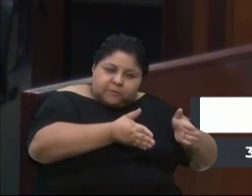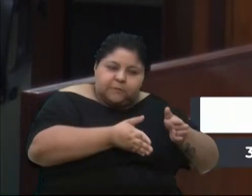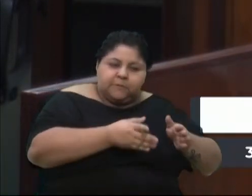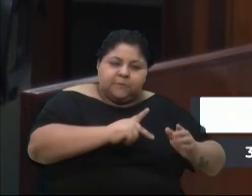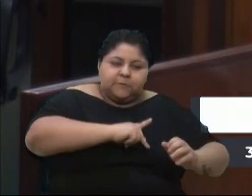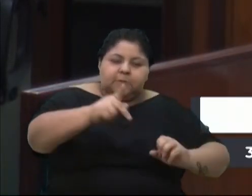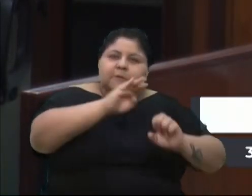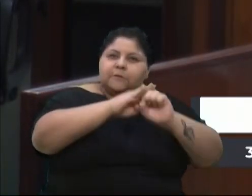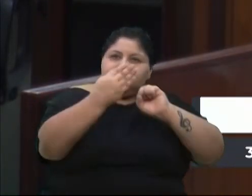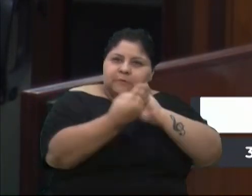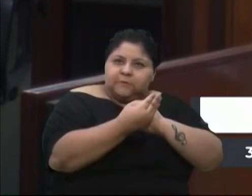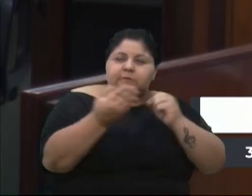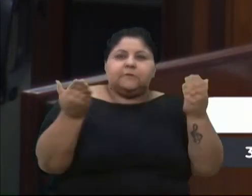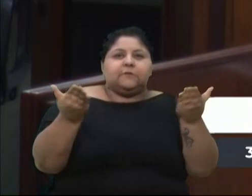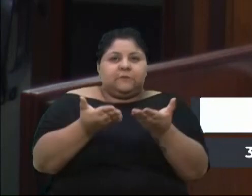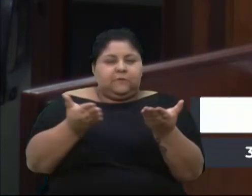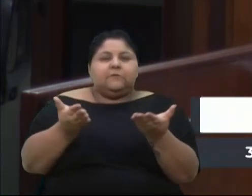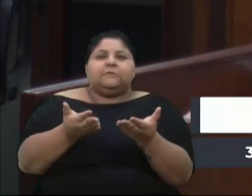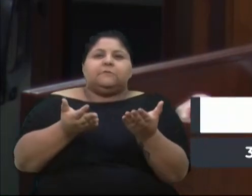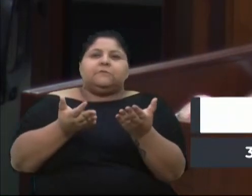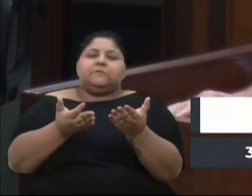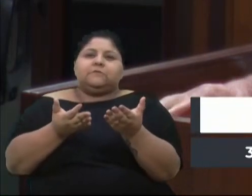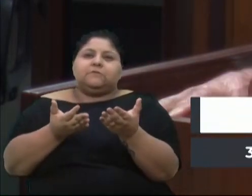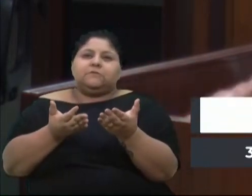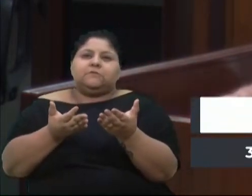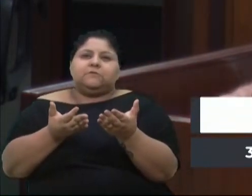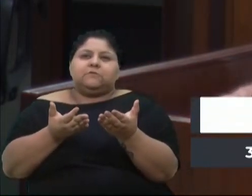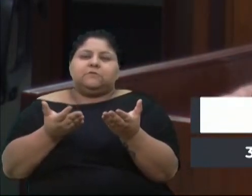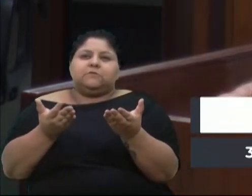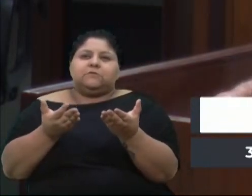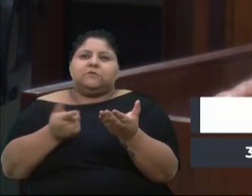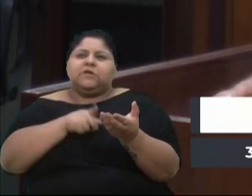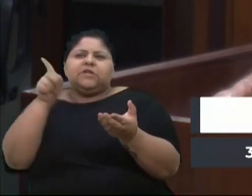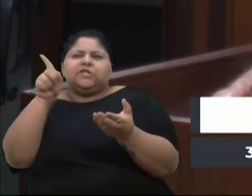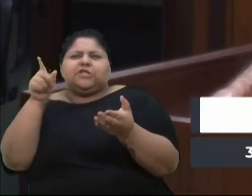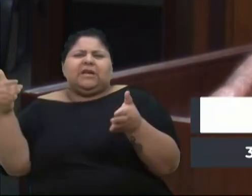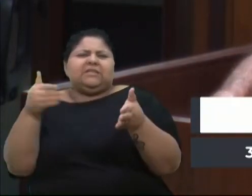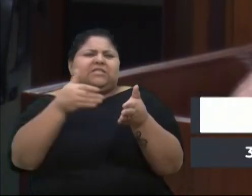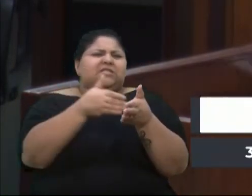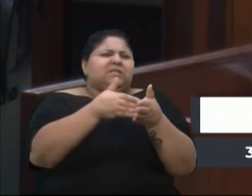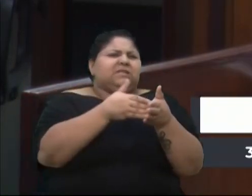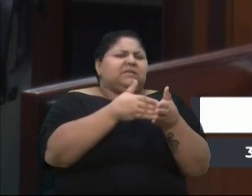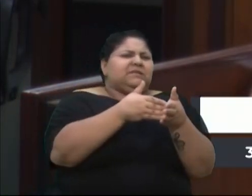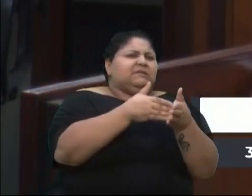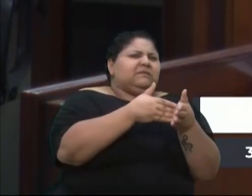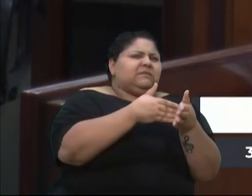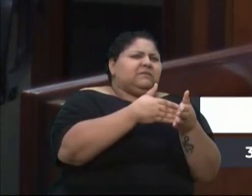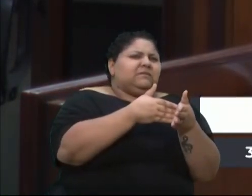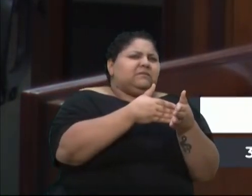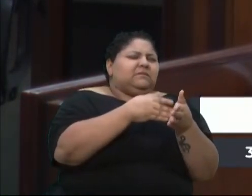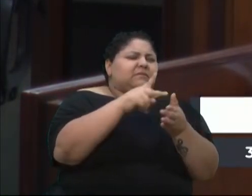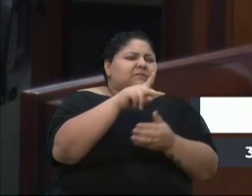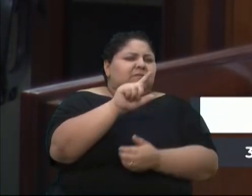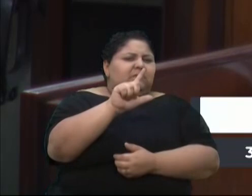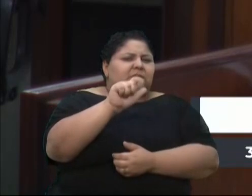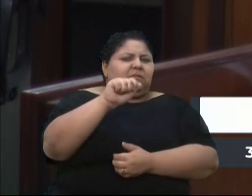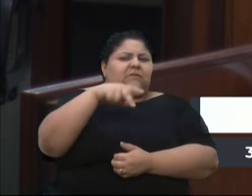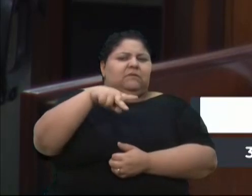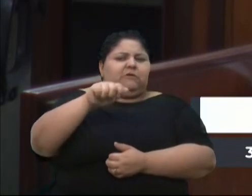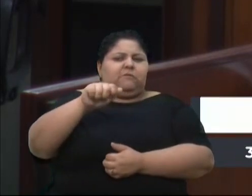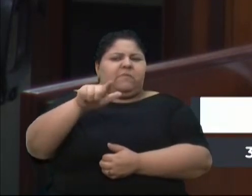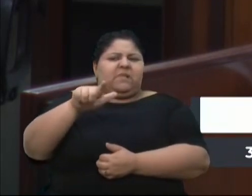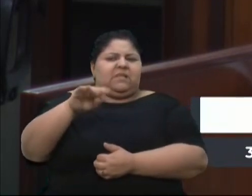já passaram ali pelo bairro Planalto, também trabalharam muito intensamente para que essa obra